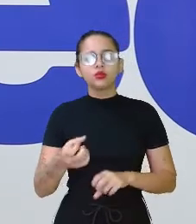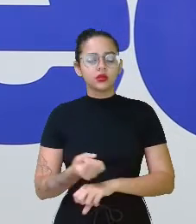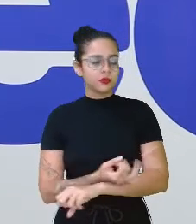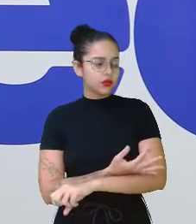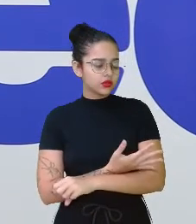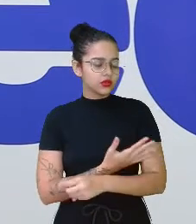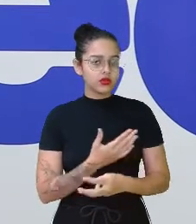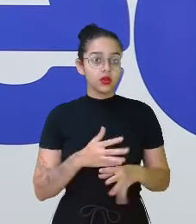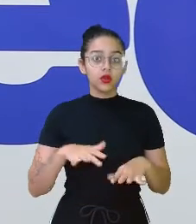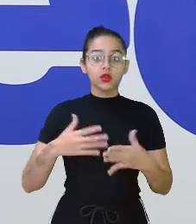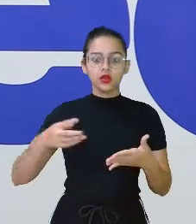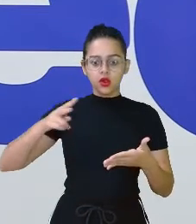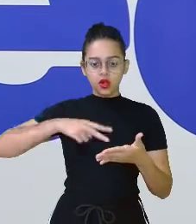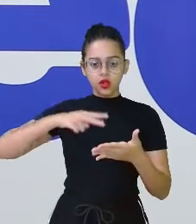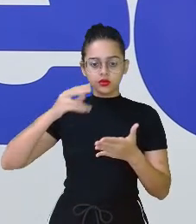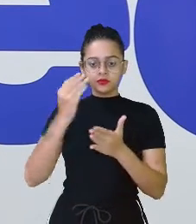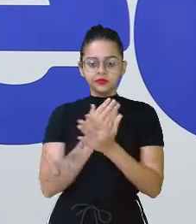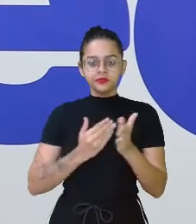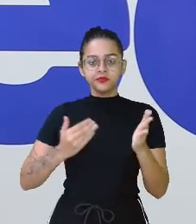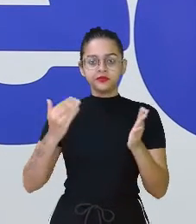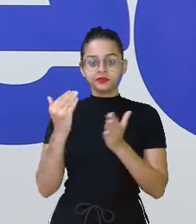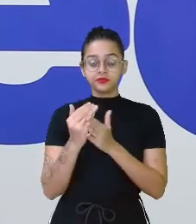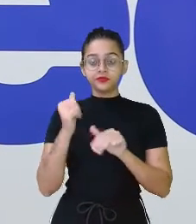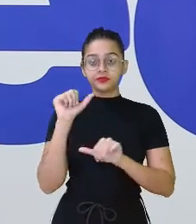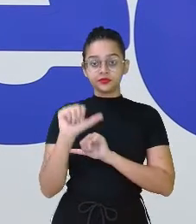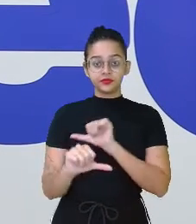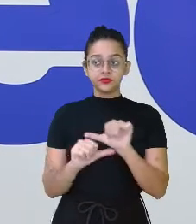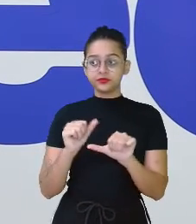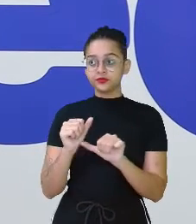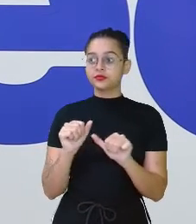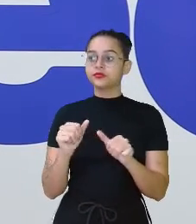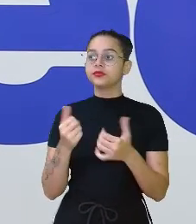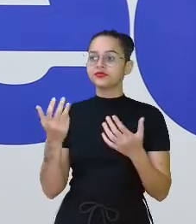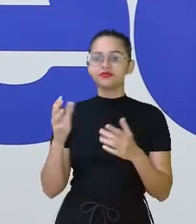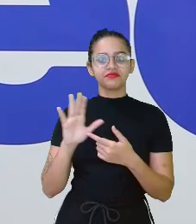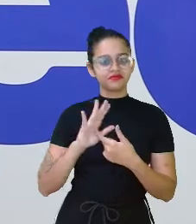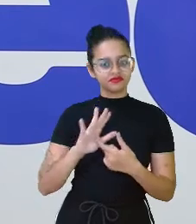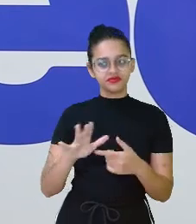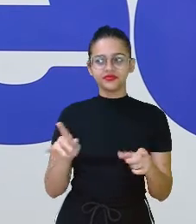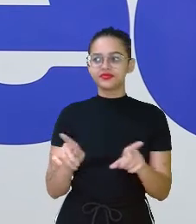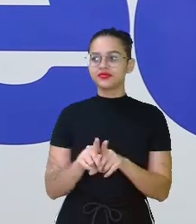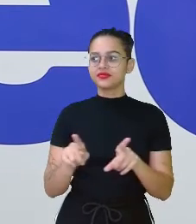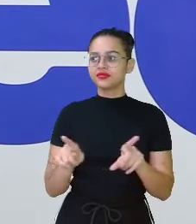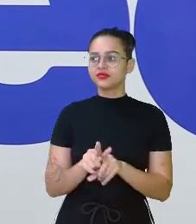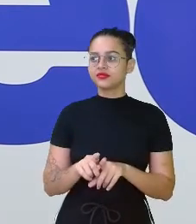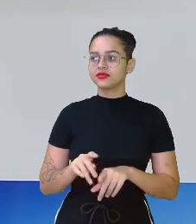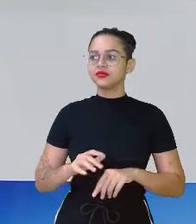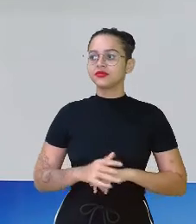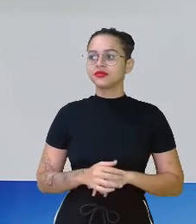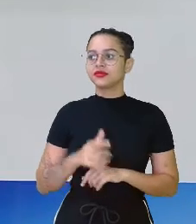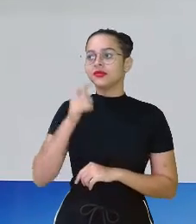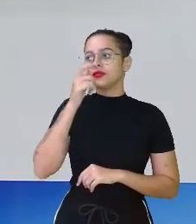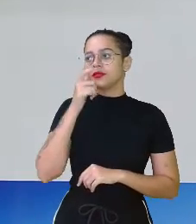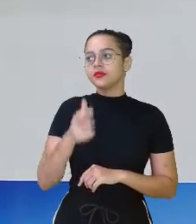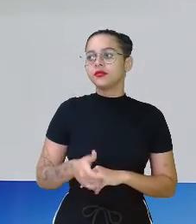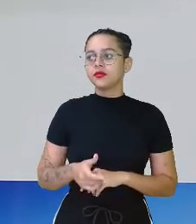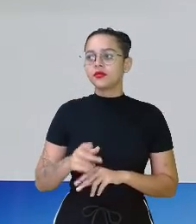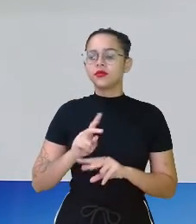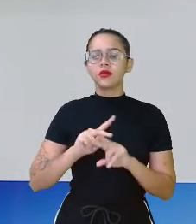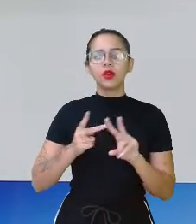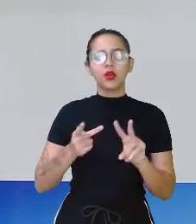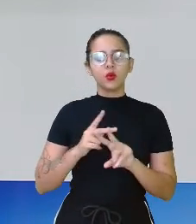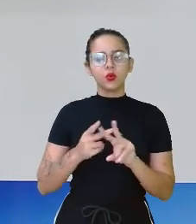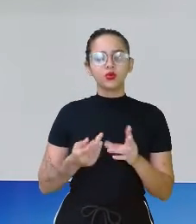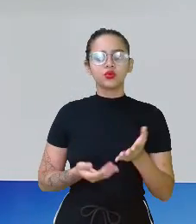emoção. Então, a leitura dramática, ela se tornou, né, um espetáculo. Um espetáculo. Vê que interessante, um recurso